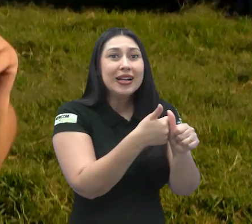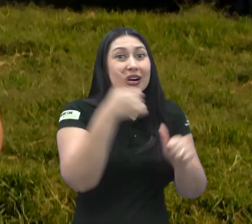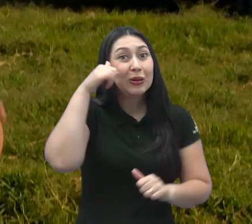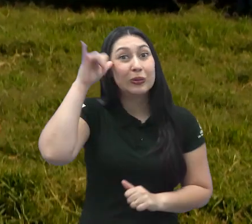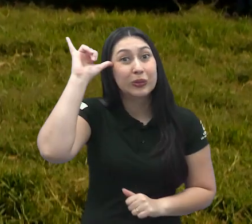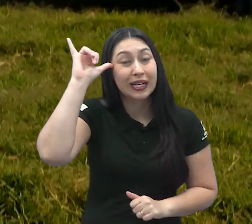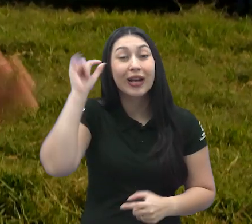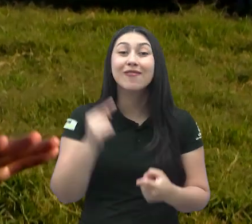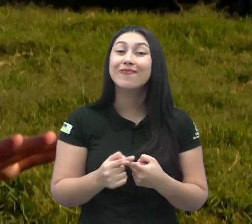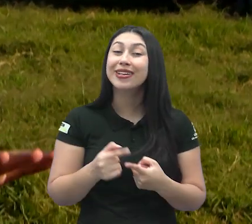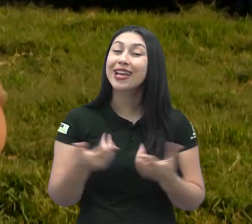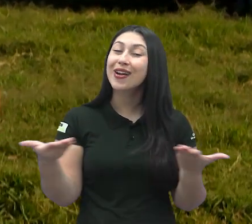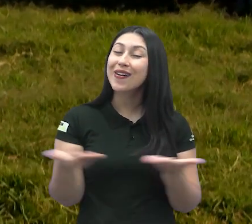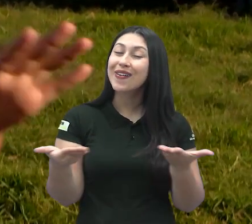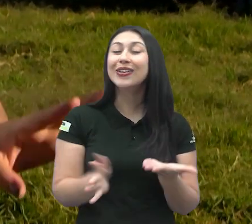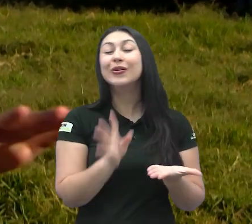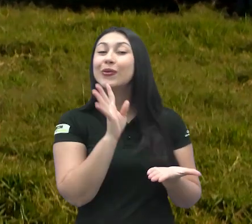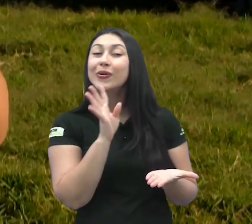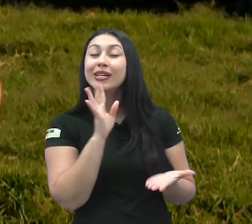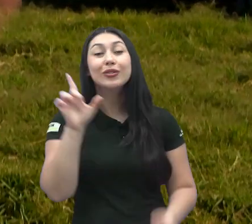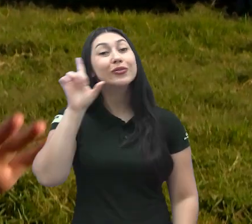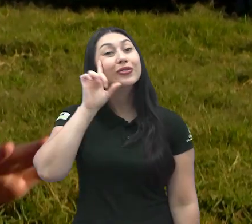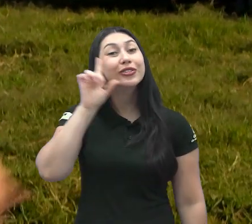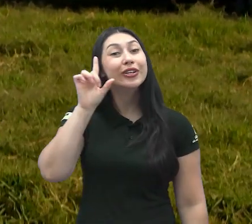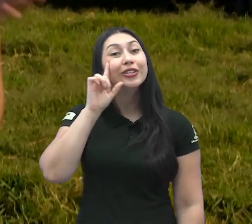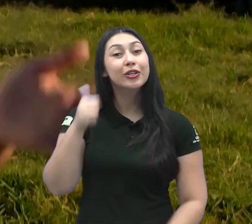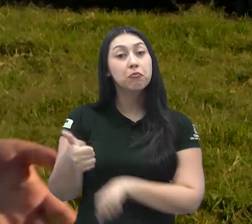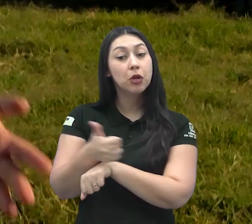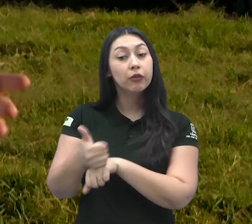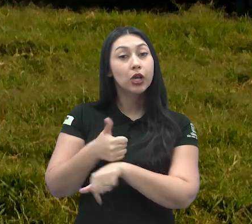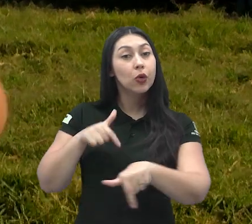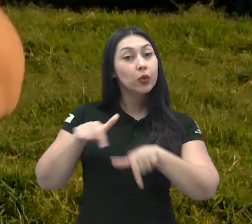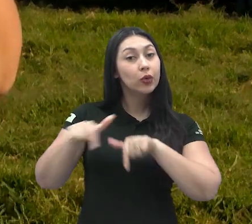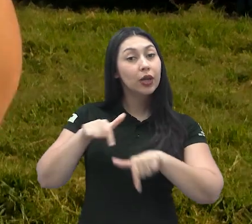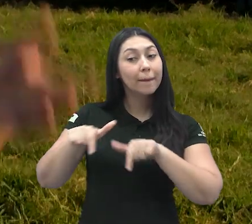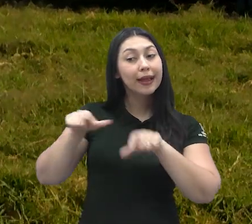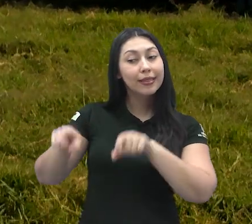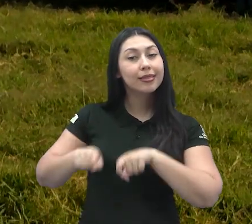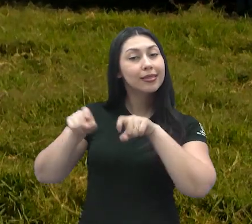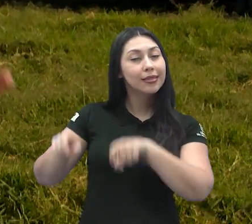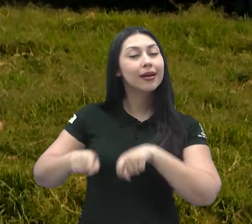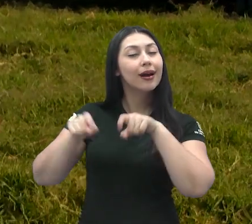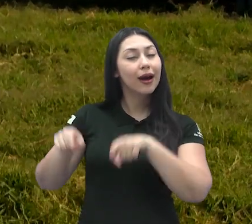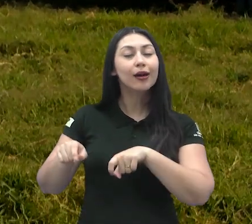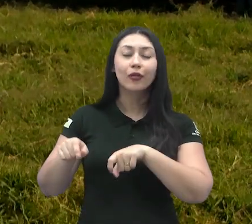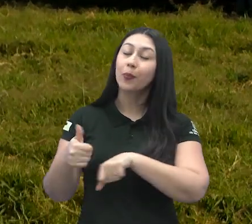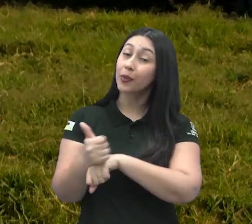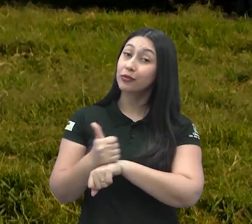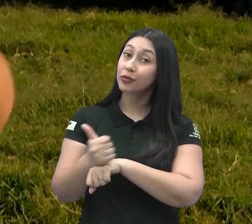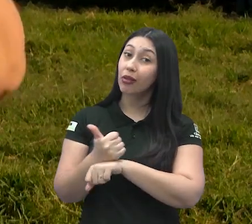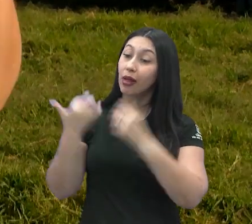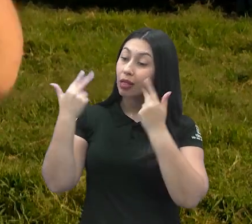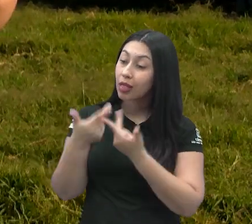de uma vaca, porque a gente veio conhecer a rotina de quem trabalha com isso, né? Já que o programa tá falando sobre a profissão de zootecnista. E a